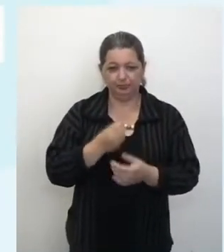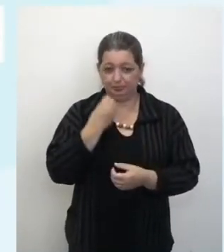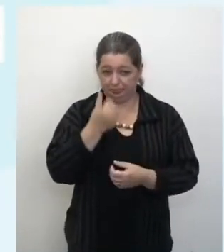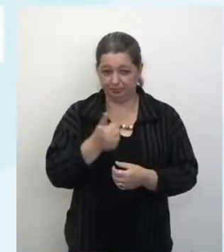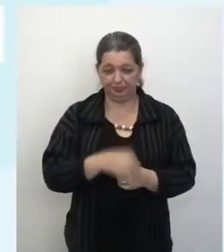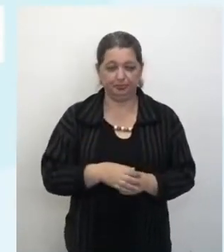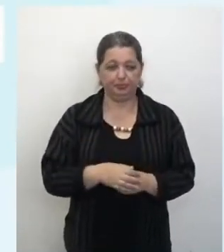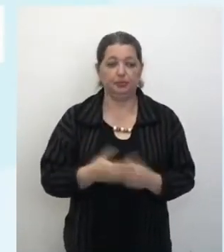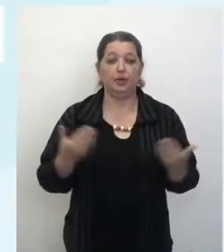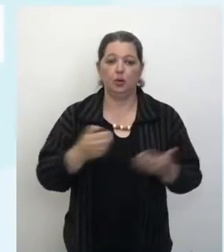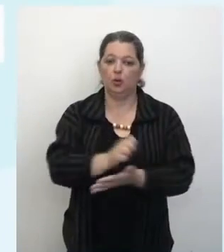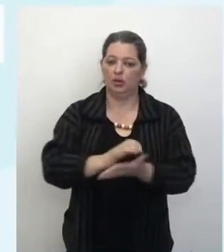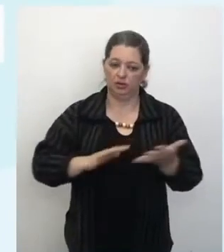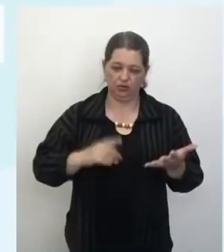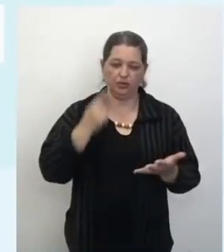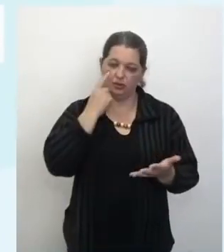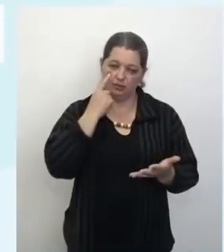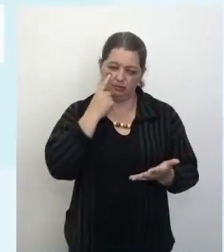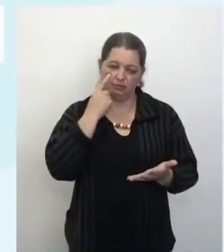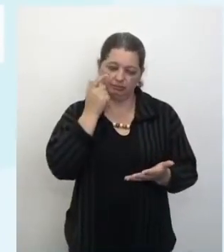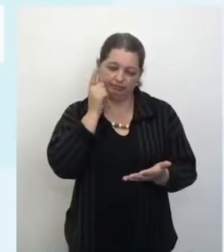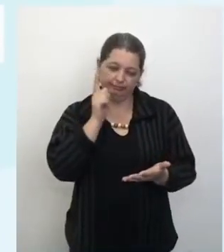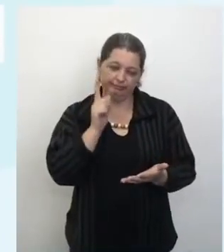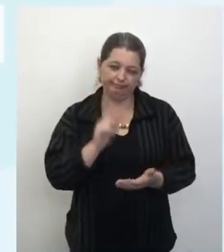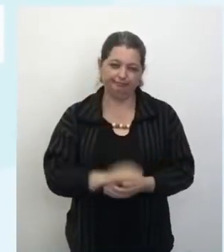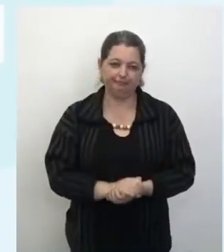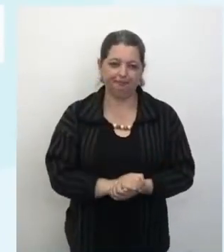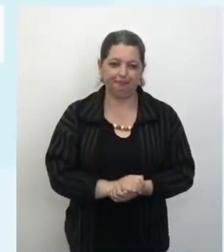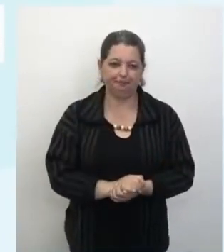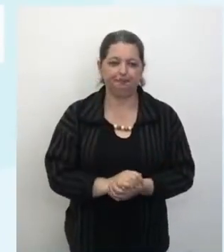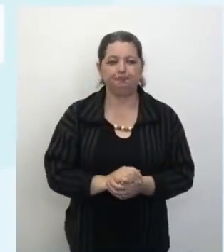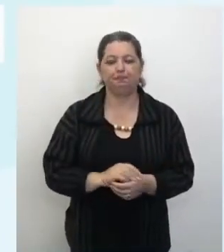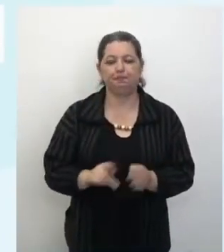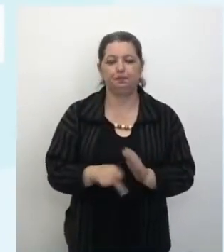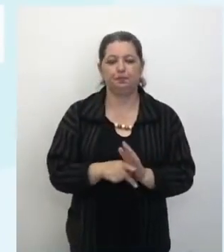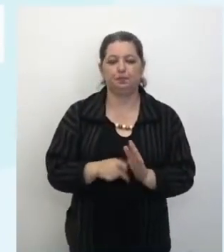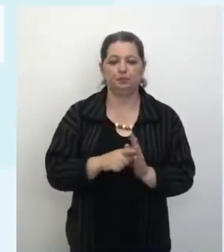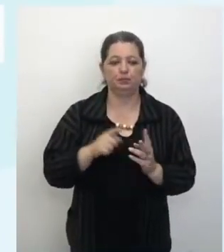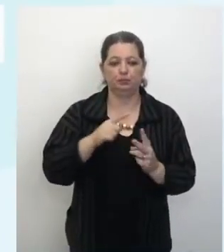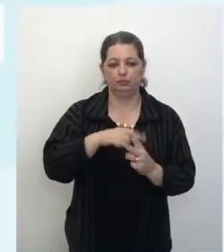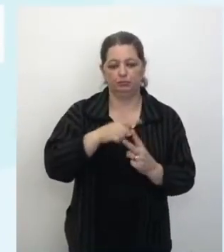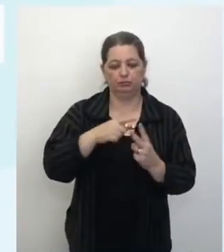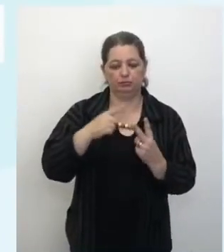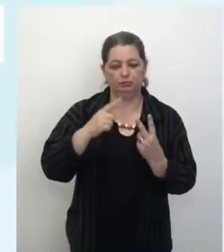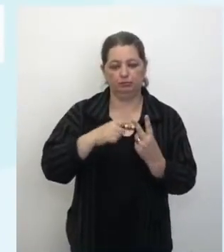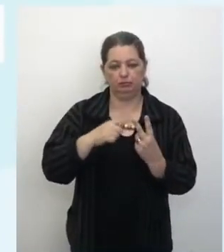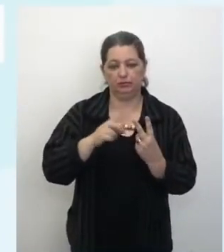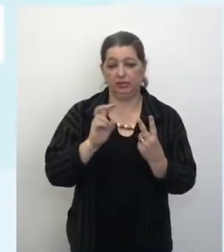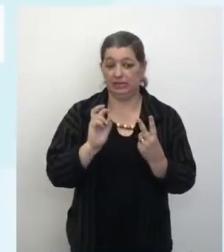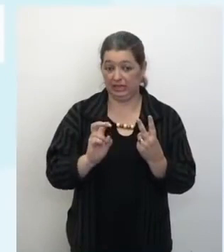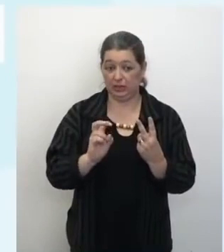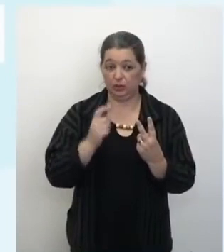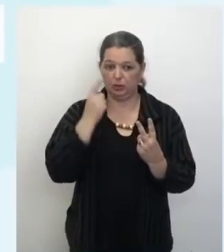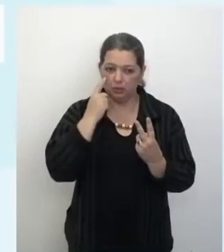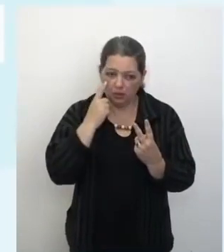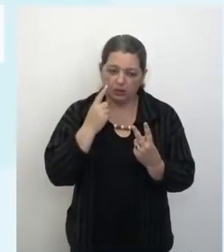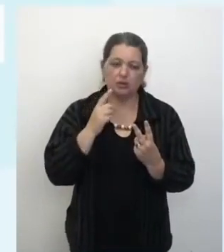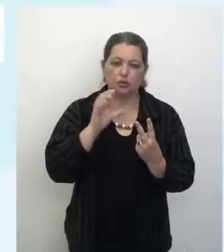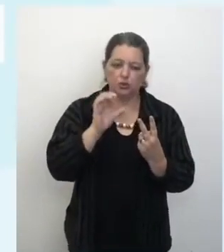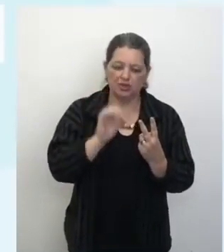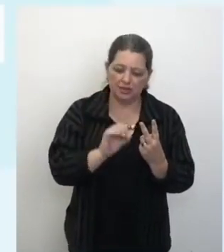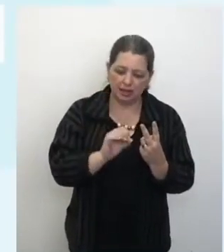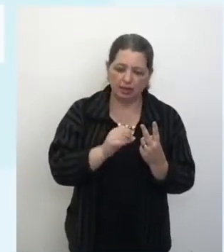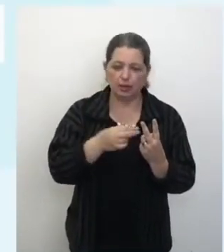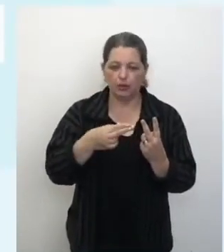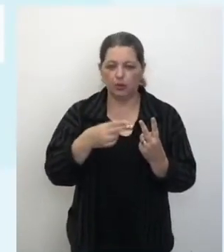Então, agora vamos para uma atividade. Vamos ver se vocês entenderam o que eu falei. Ó, raiz quadrada de 5. Pensa nas raízes que você conhece. Raiz de 0, que dá